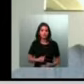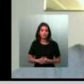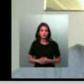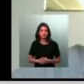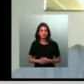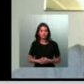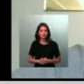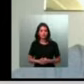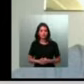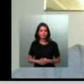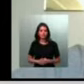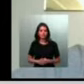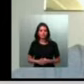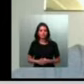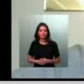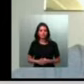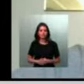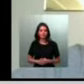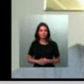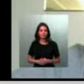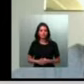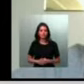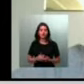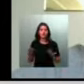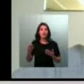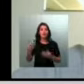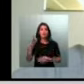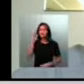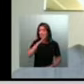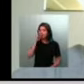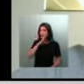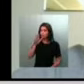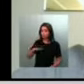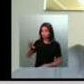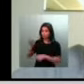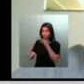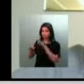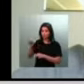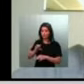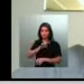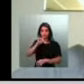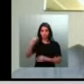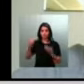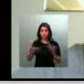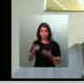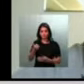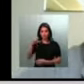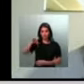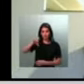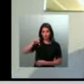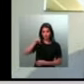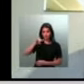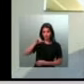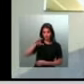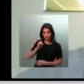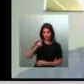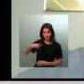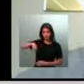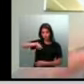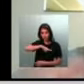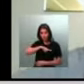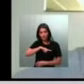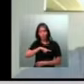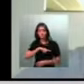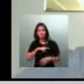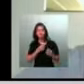buscando quanto mais possa a justiça, é que nesta data, 19 de maio, todos nós, como assim